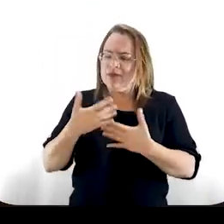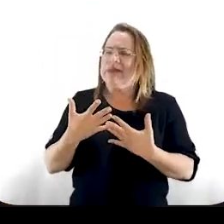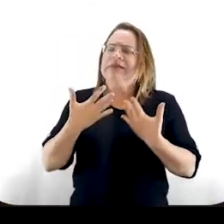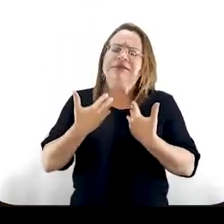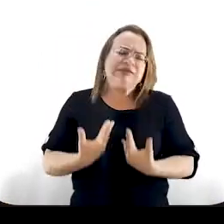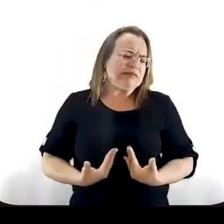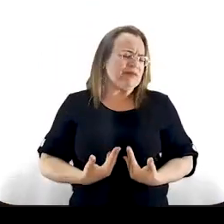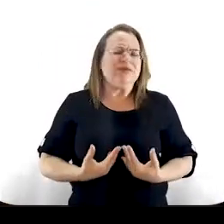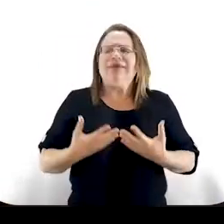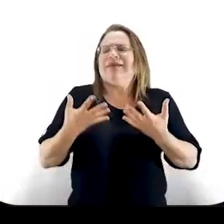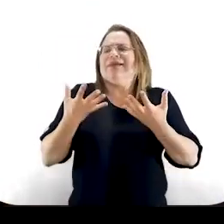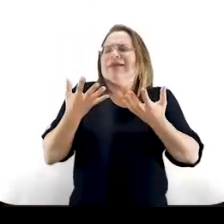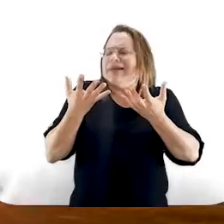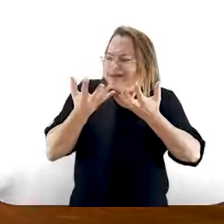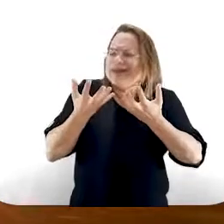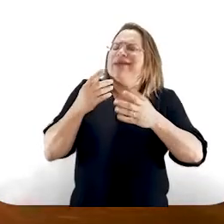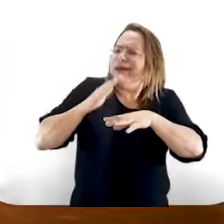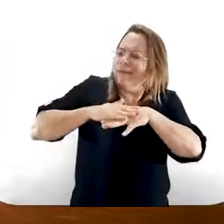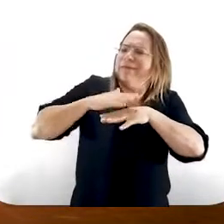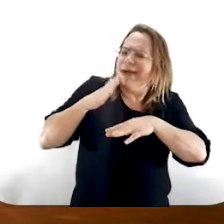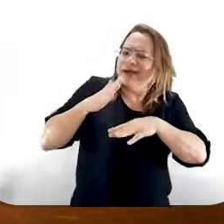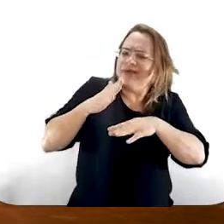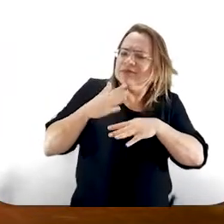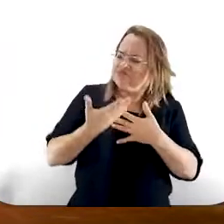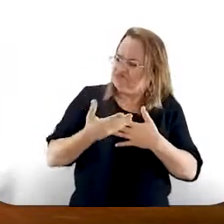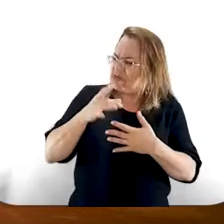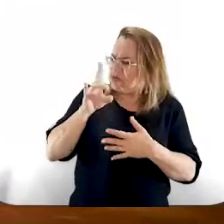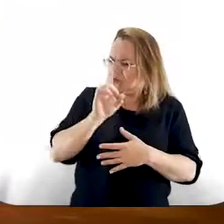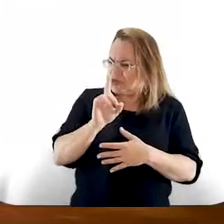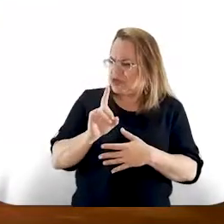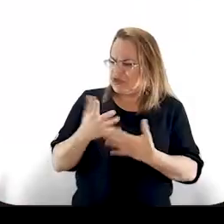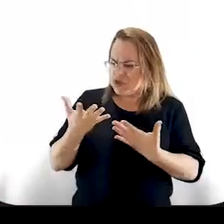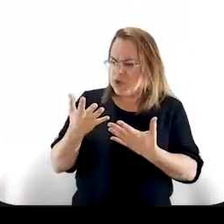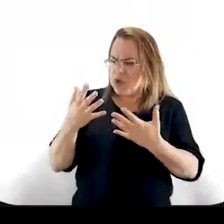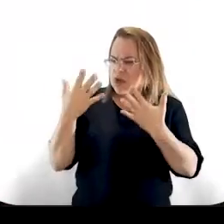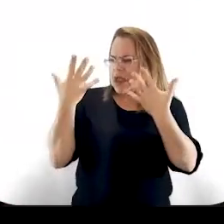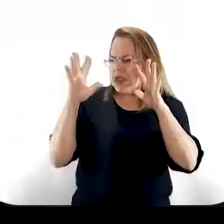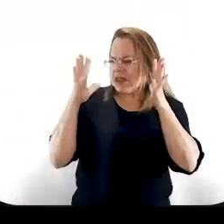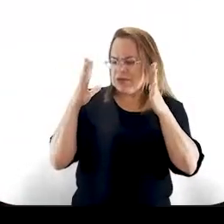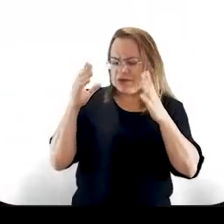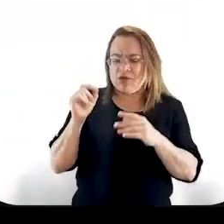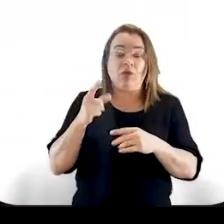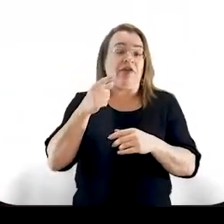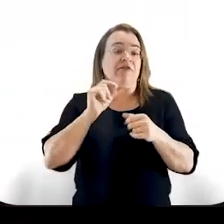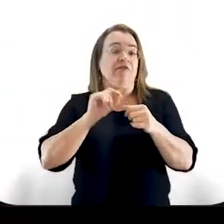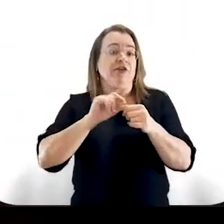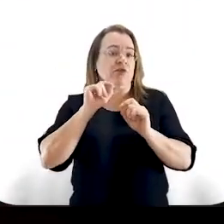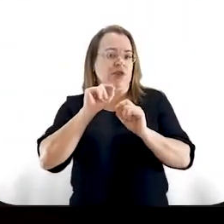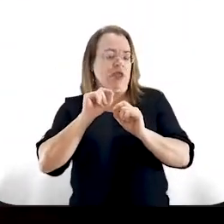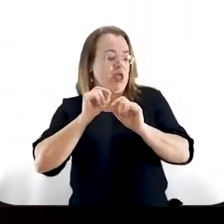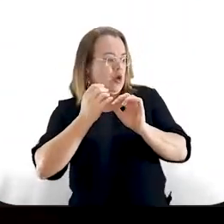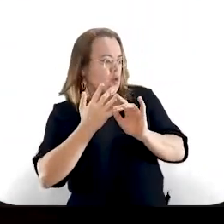queria muito mais. Ele não queria só aqueles aplausozinhos, não. Resolveu, então, fazer um cortejo. Mostrar sua